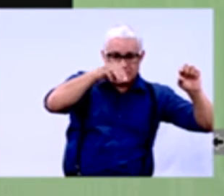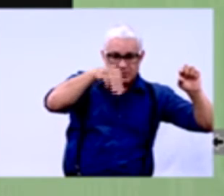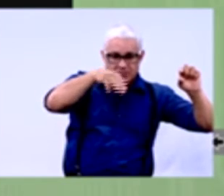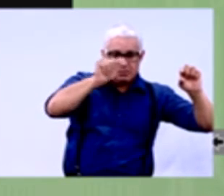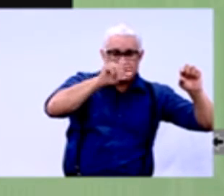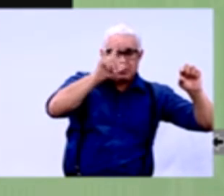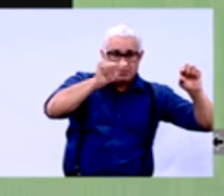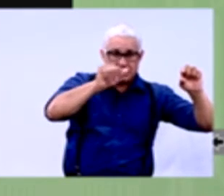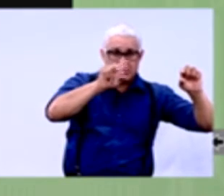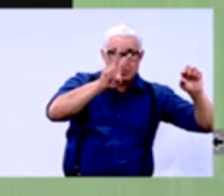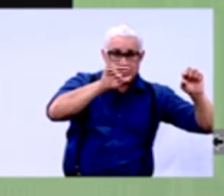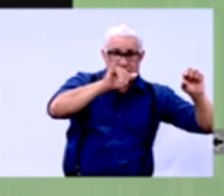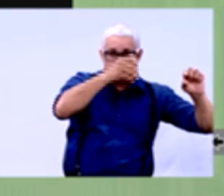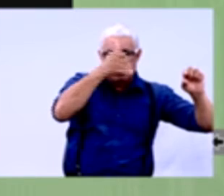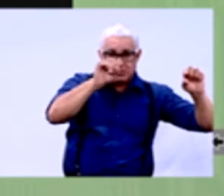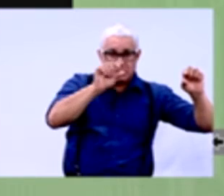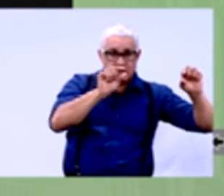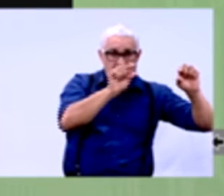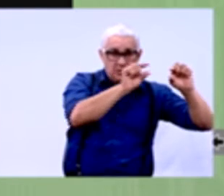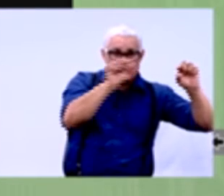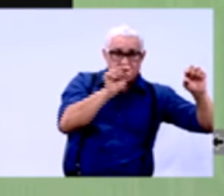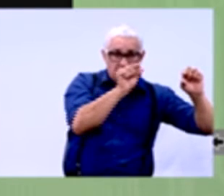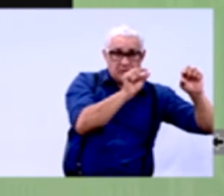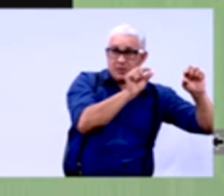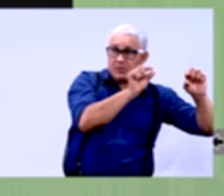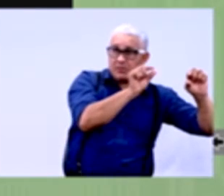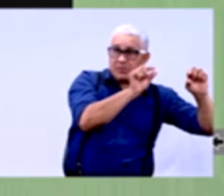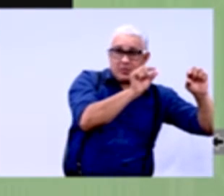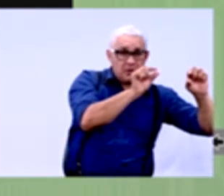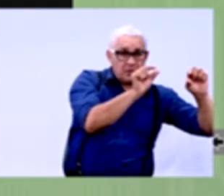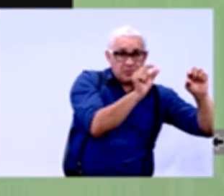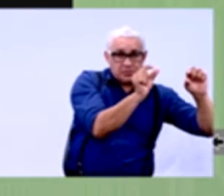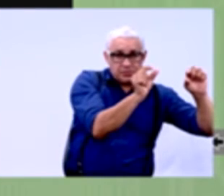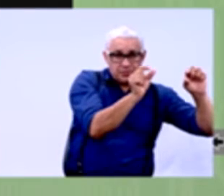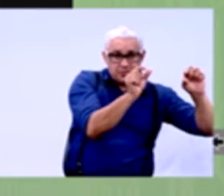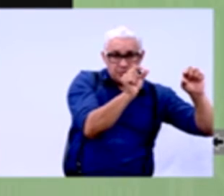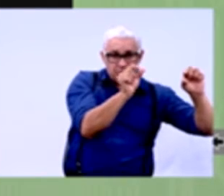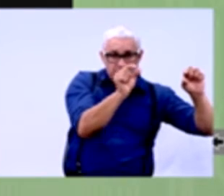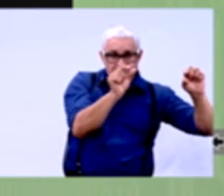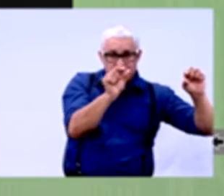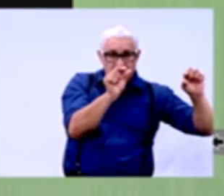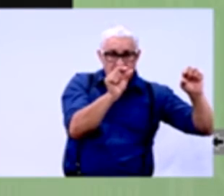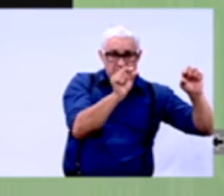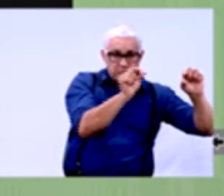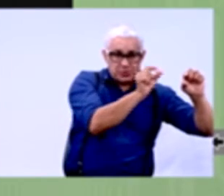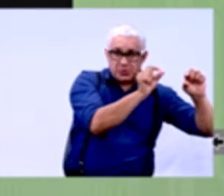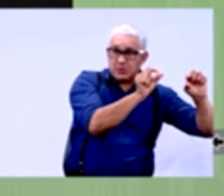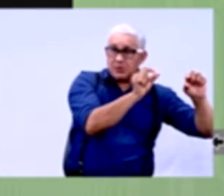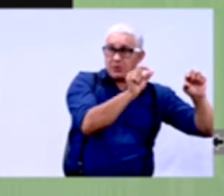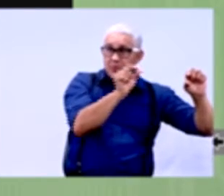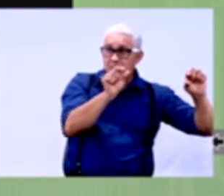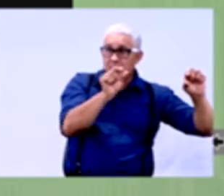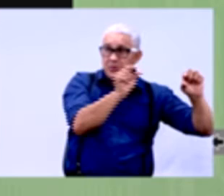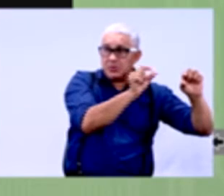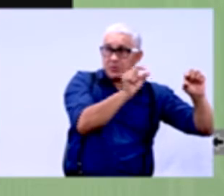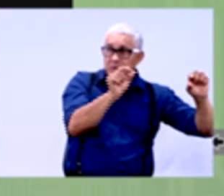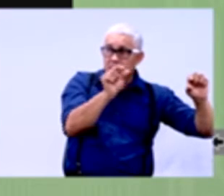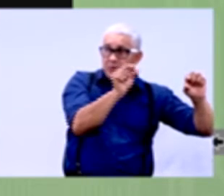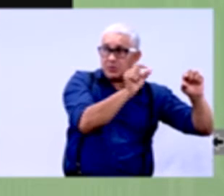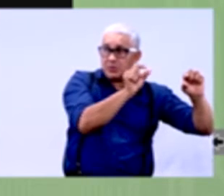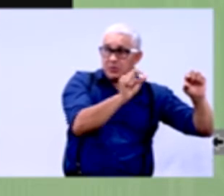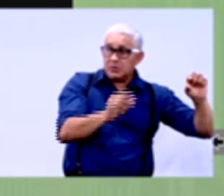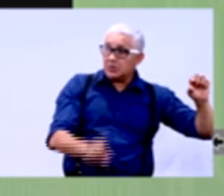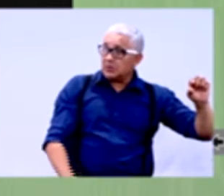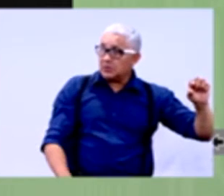Conforme o ponteirinho aqui é alterado na tela pelo usuário, conforme o usuário aqui manipula o componente